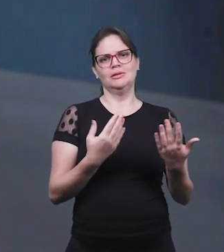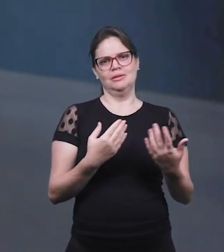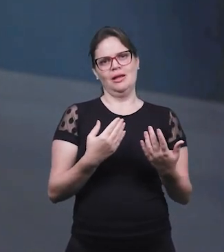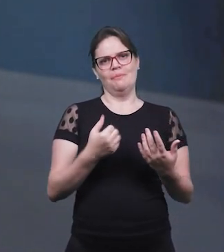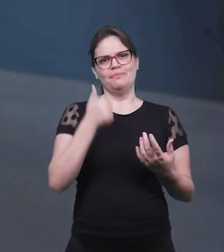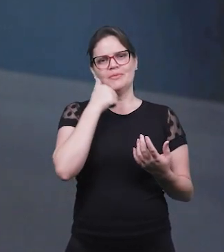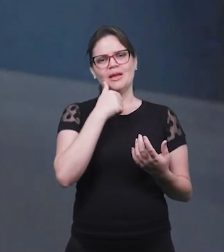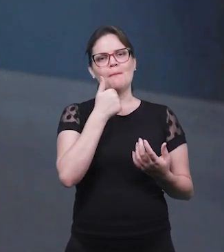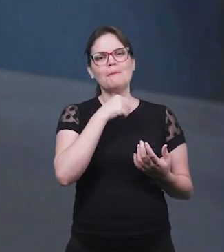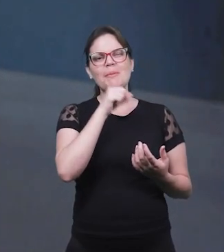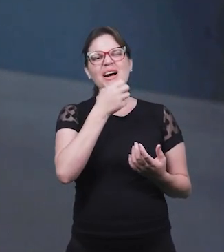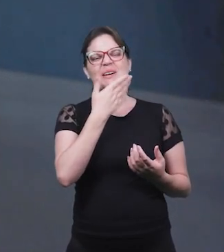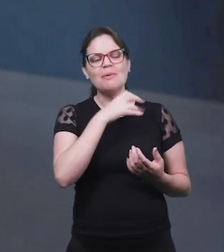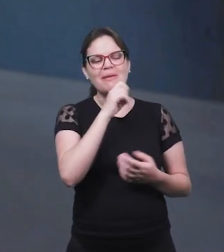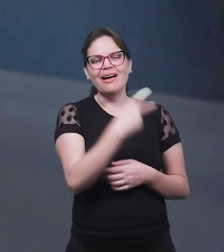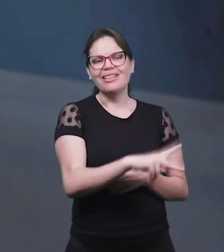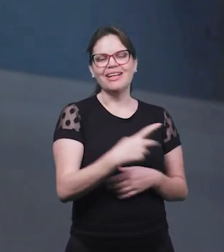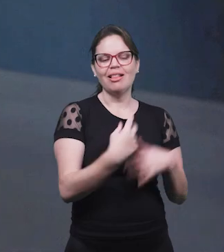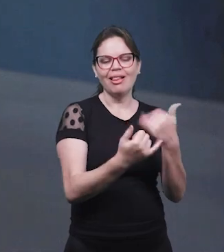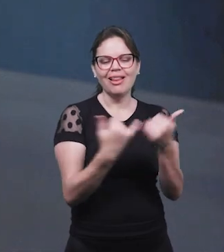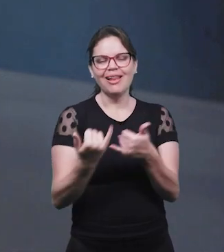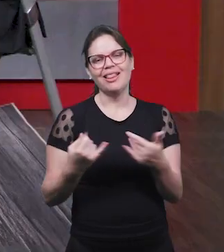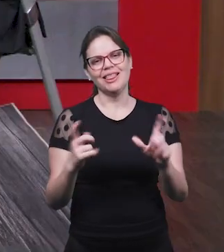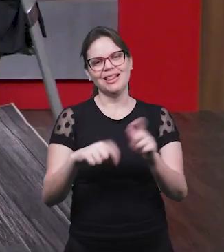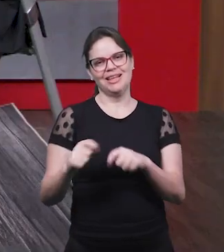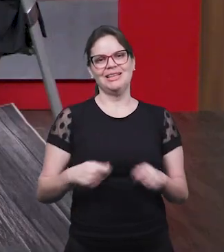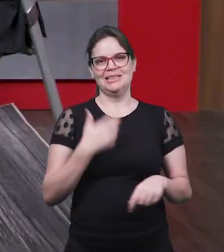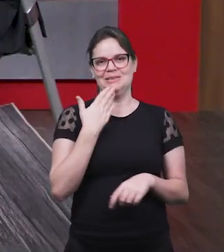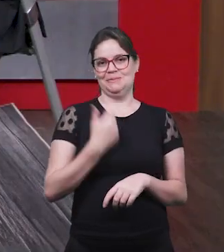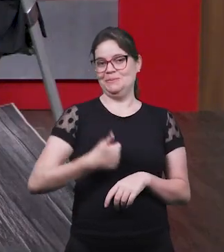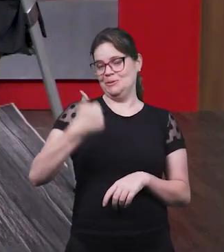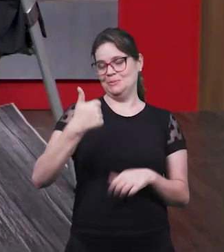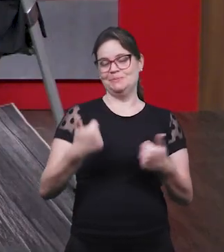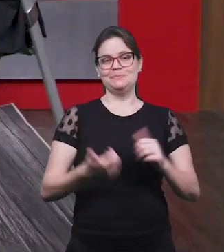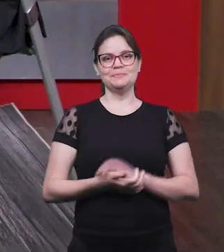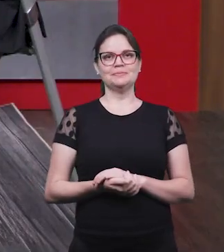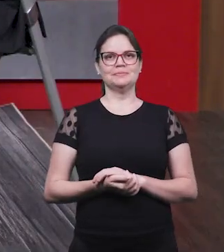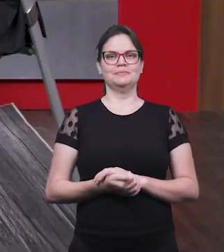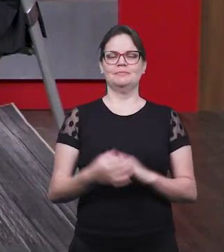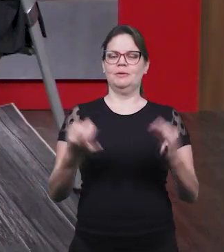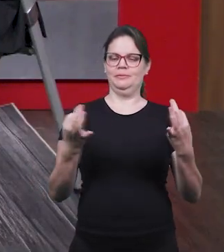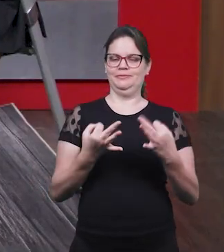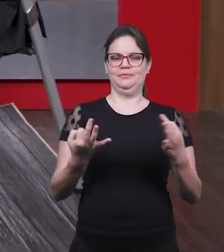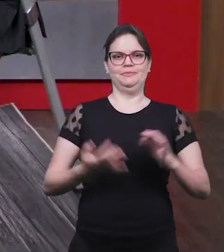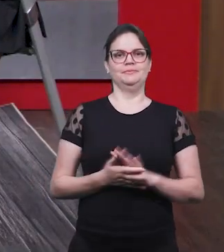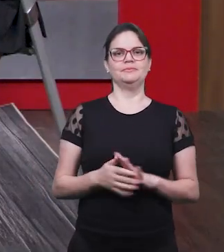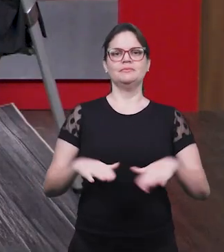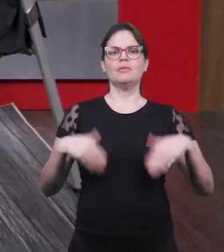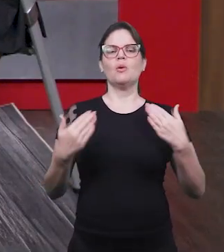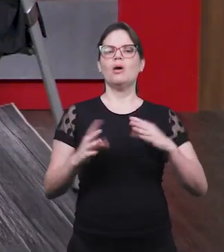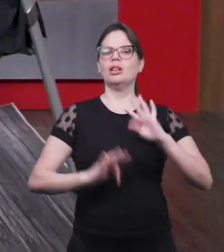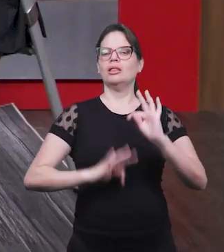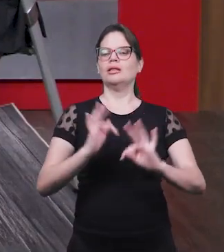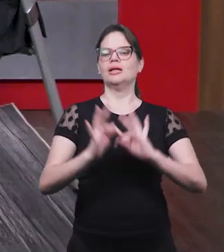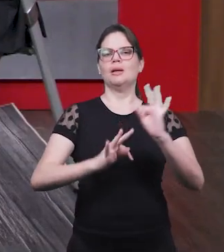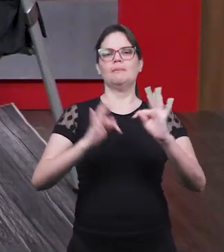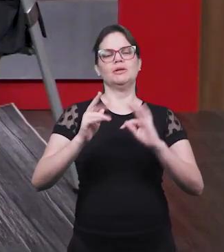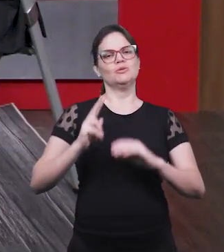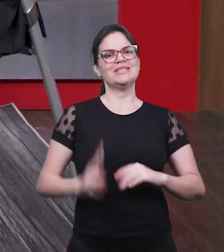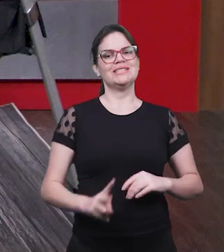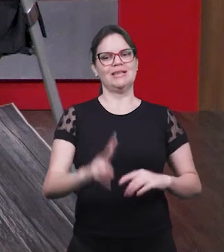dos donos, então o impacto é menor. Perfeito. Quais são os procedimentos, né, e tratamentos mais